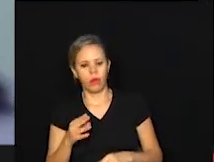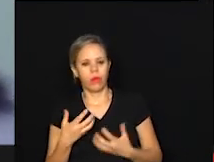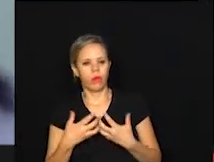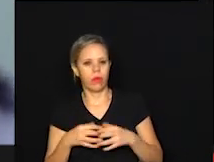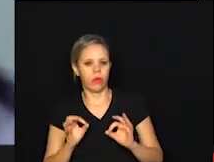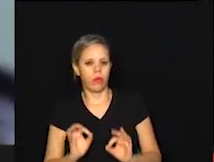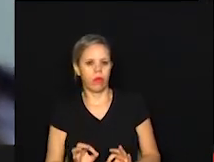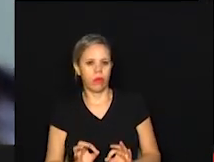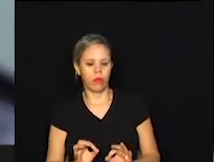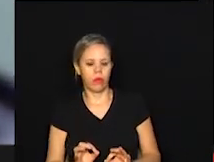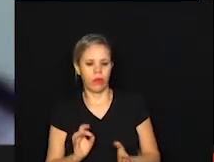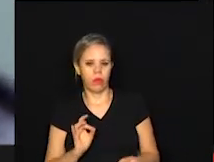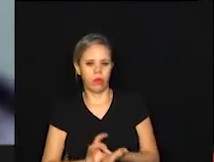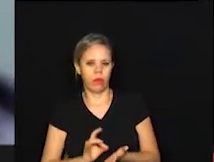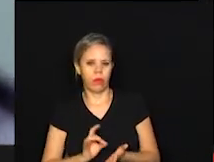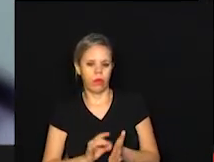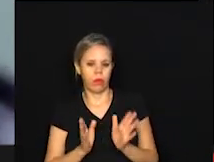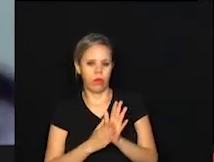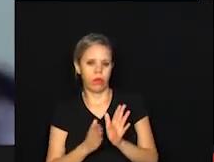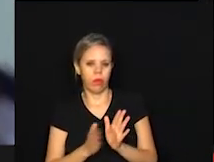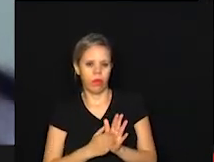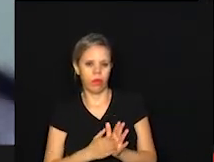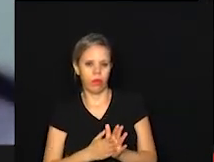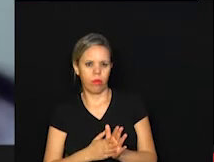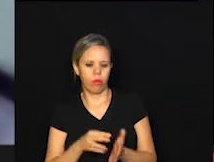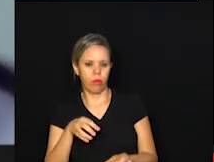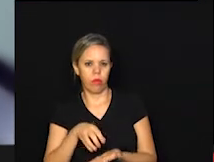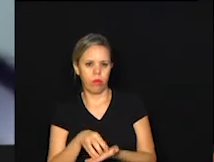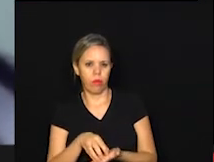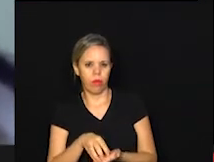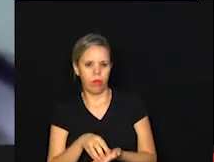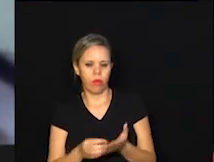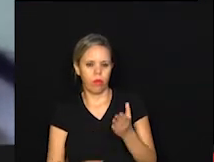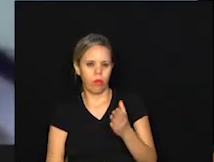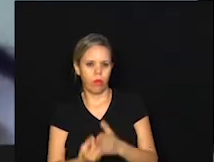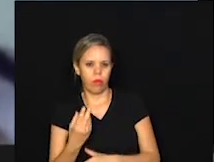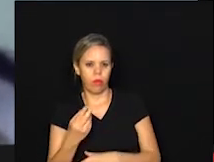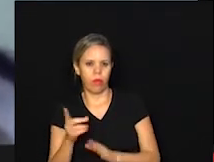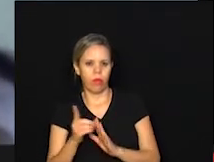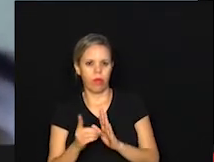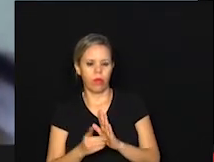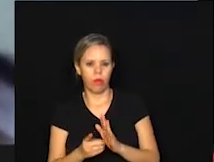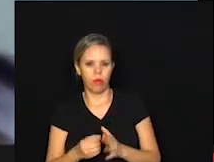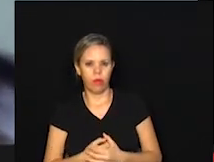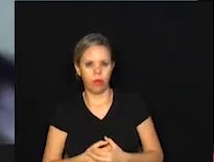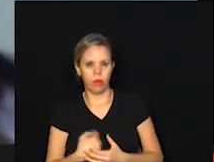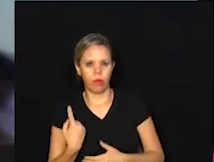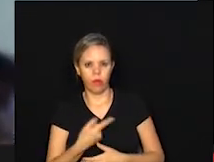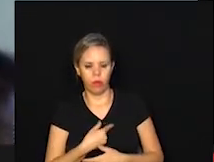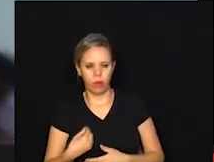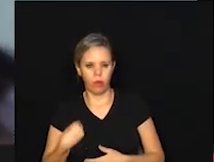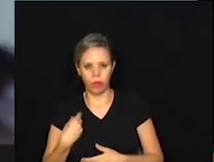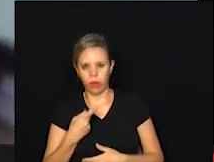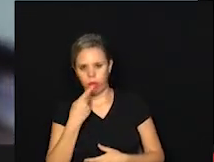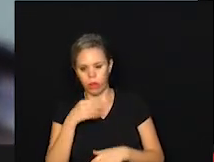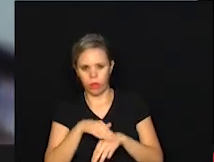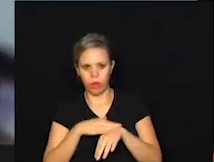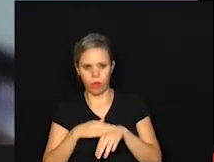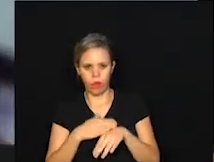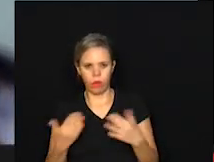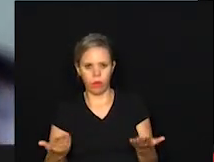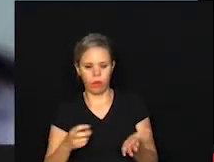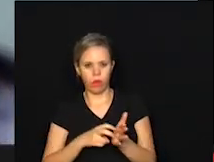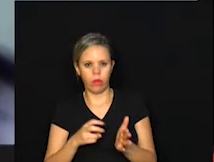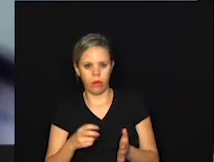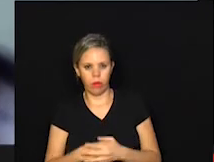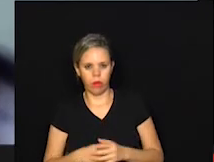funciona, mas realmente essa proposta de que o centro, porque ele foi criado por decreto, nós estamos falando, e conversamos isso hoje pela